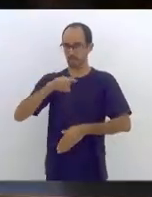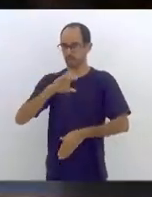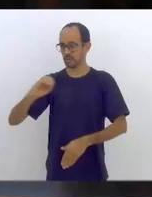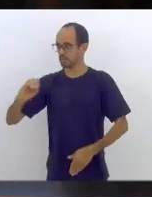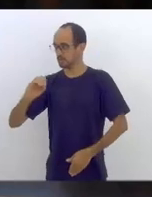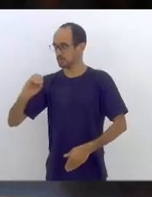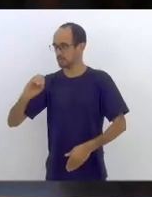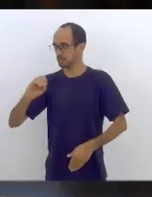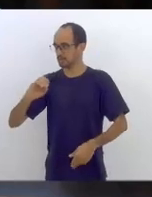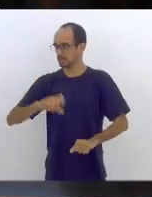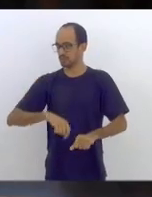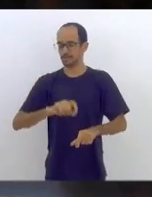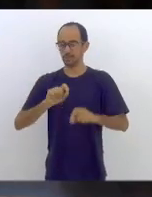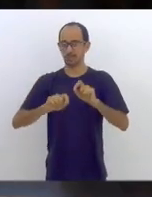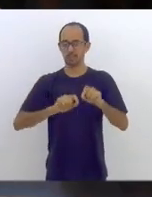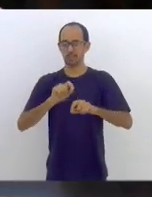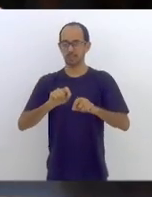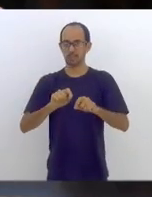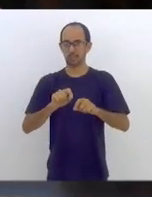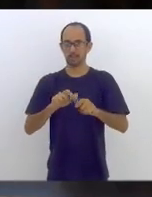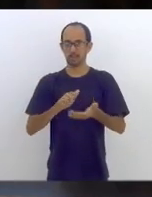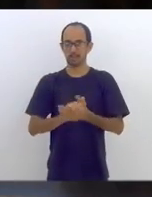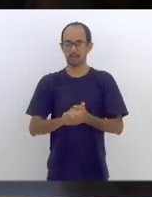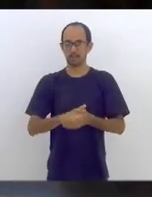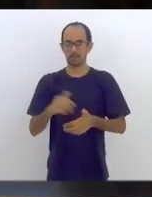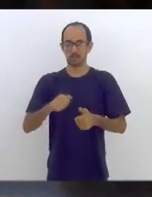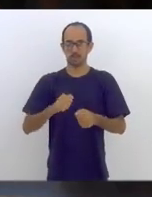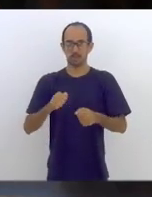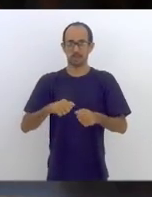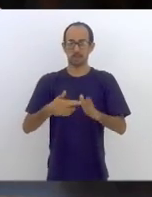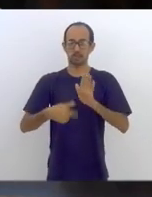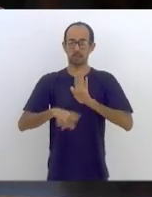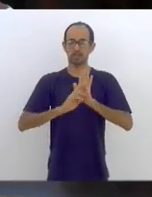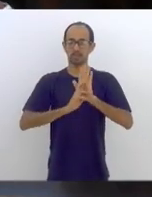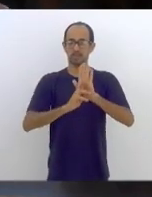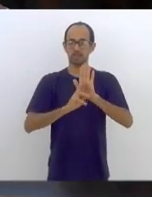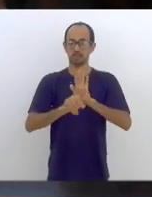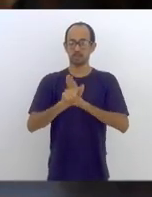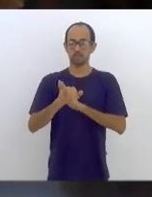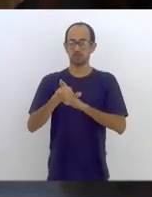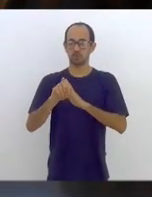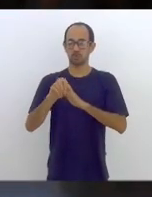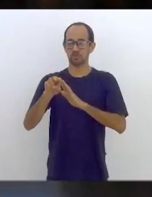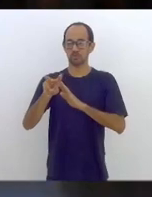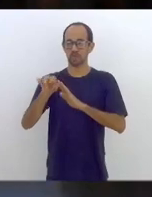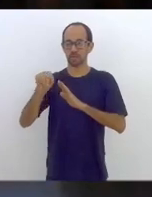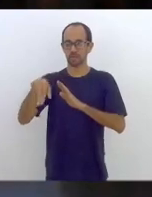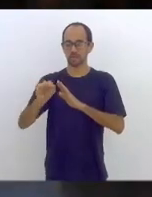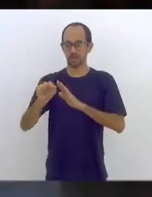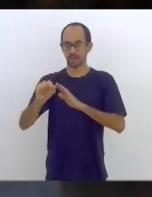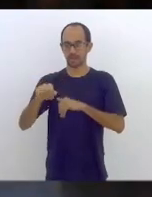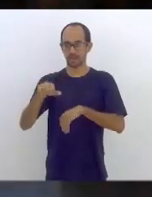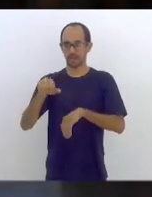Dani Nunes, atleta maravilhosa, representando Giovana Cardoso da Silva.